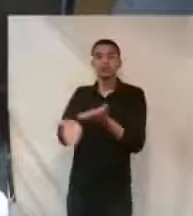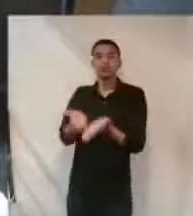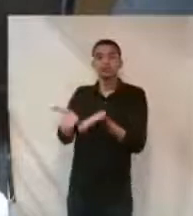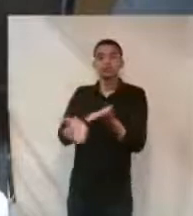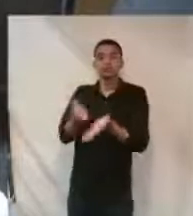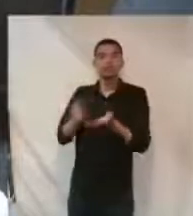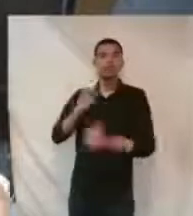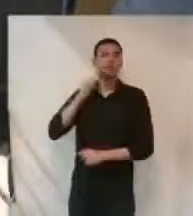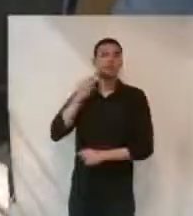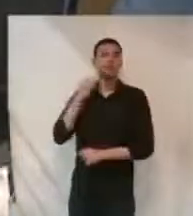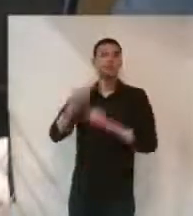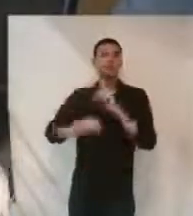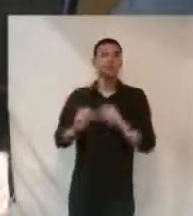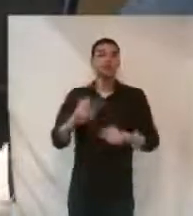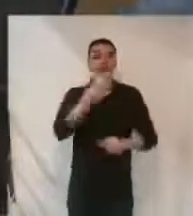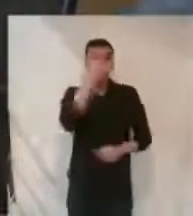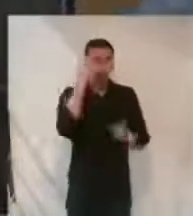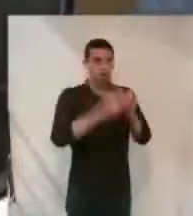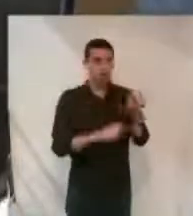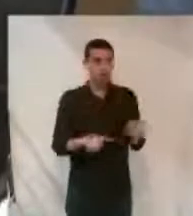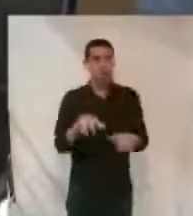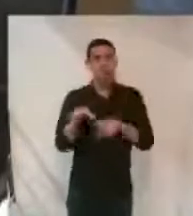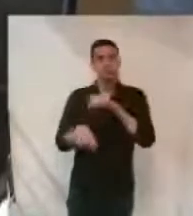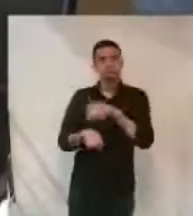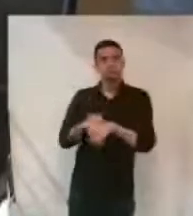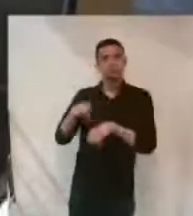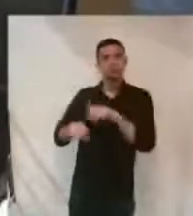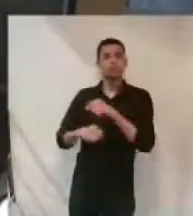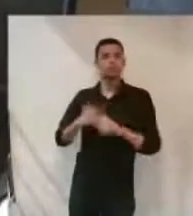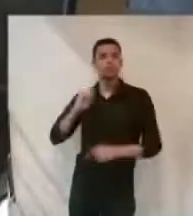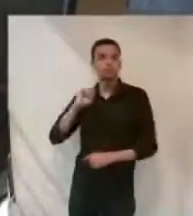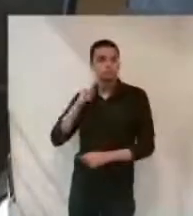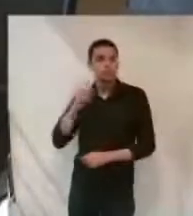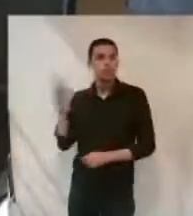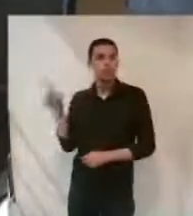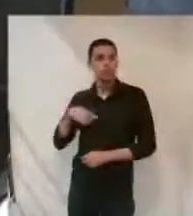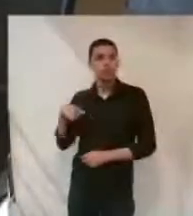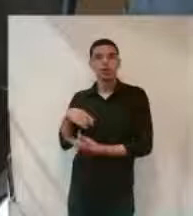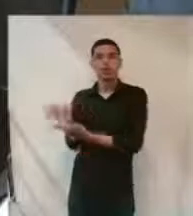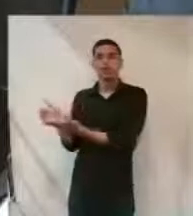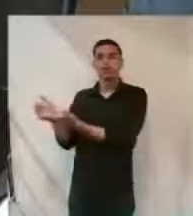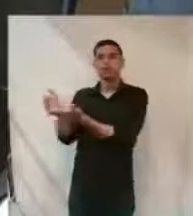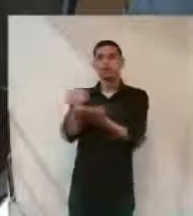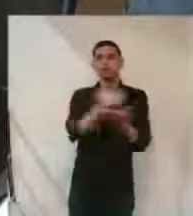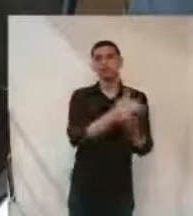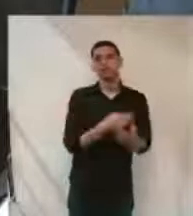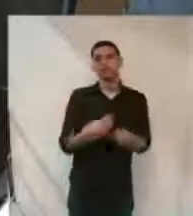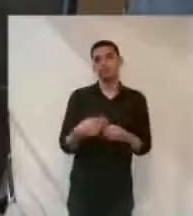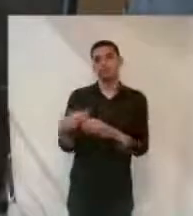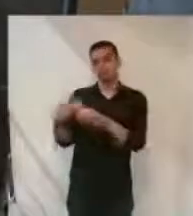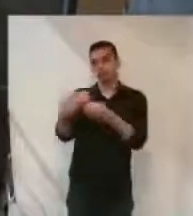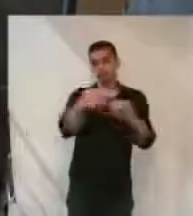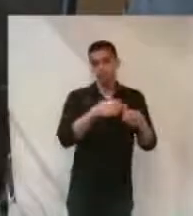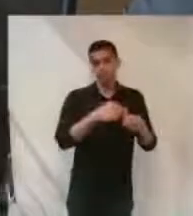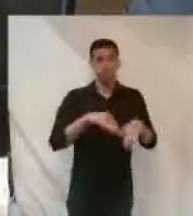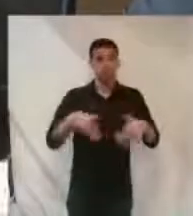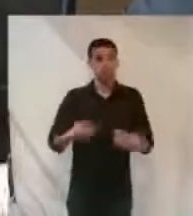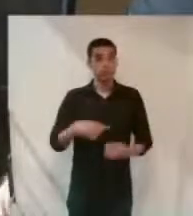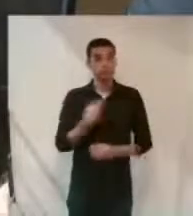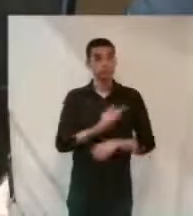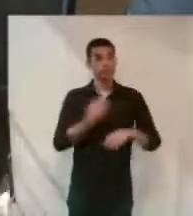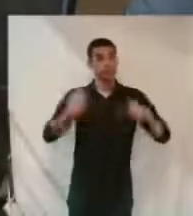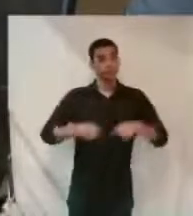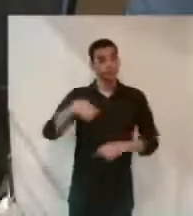catadores, para poder ter a coleta seletiva nos municípios. Então, é isso que nós precisamos começar de dentro de